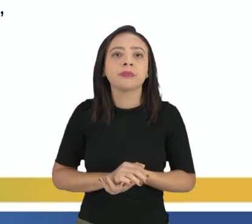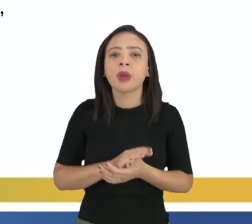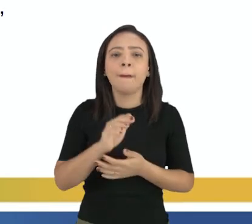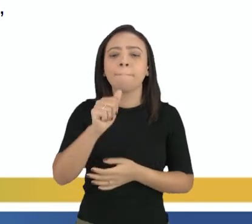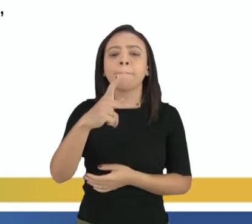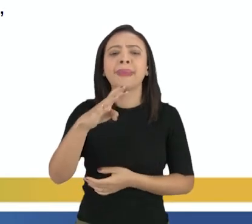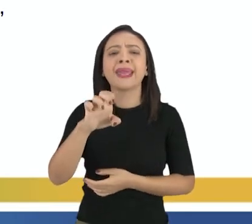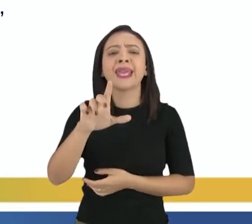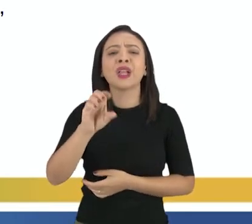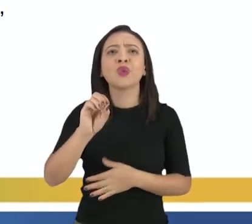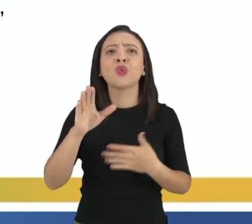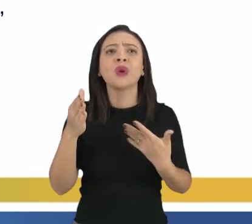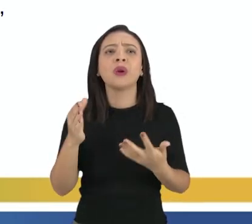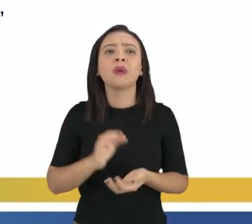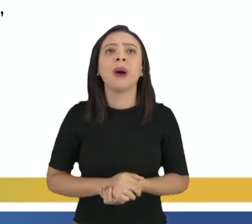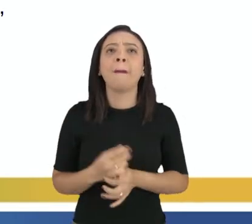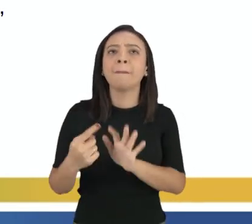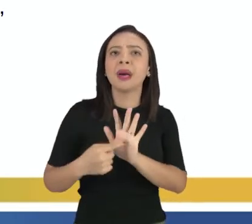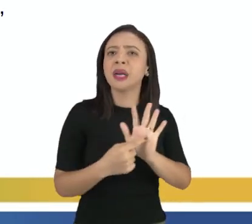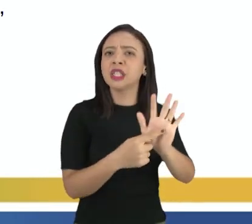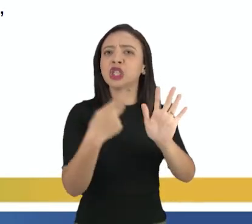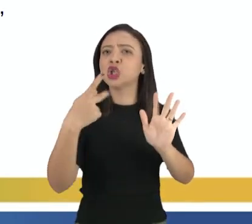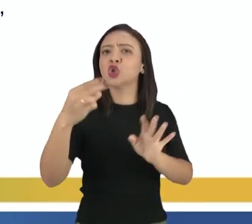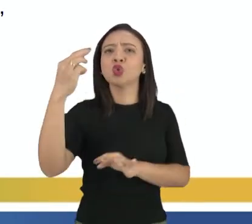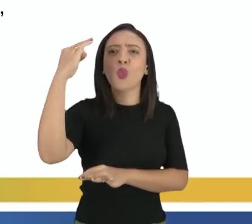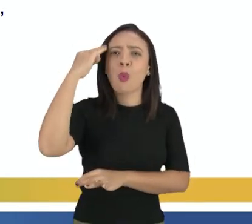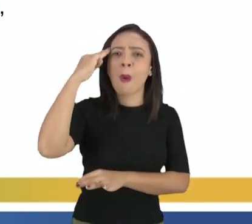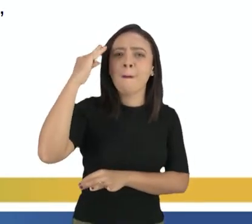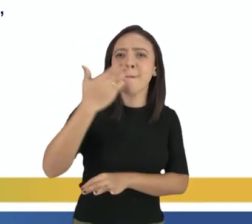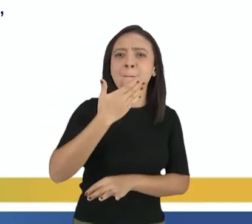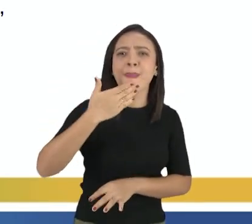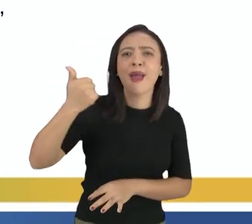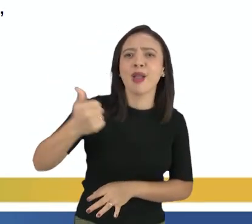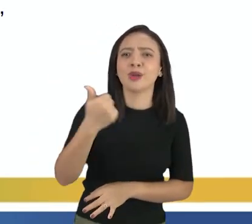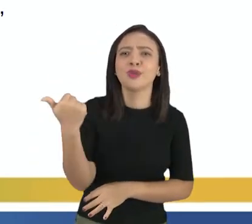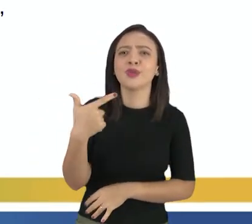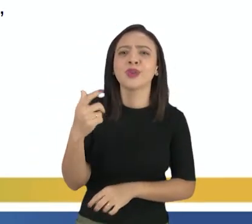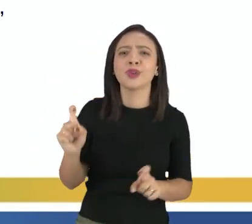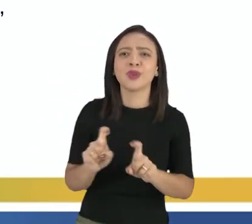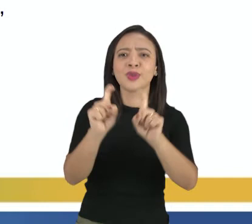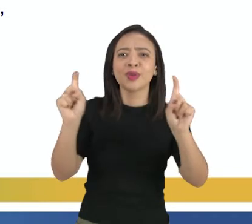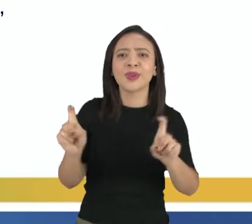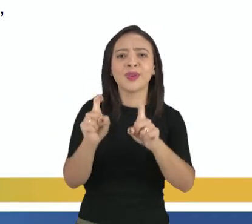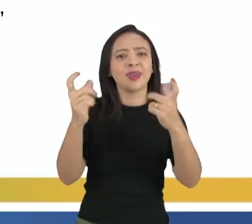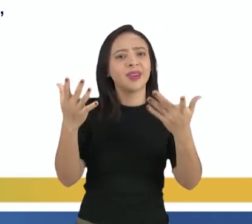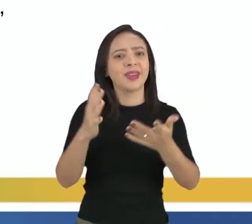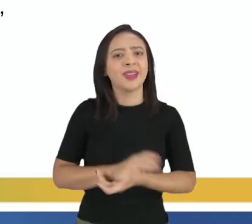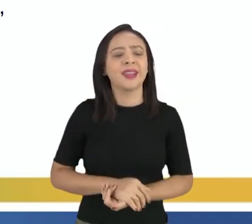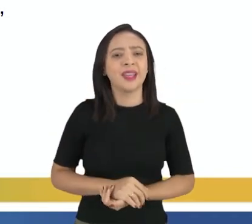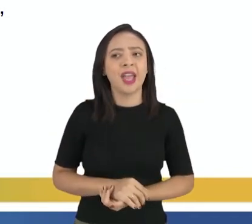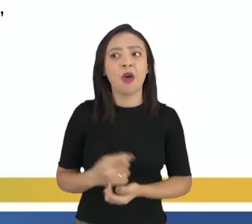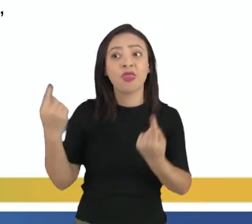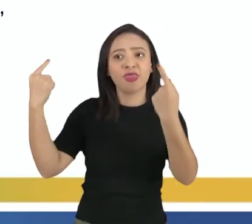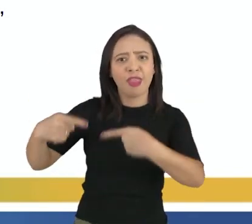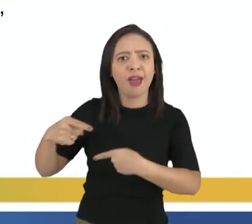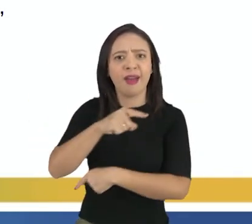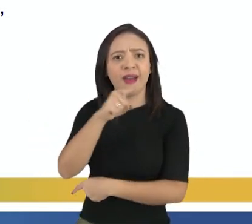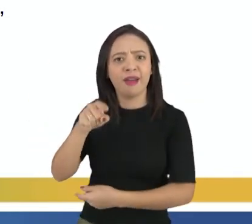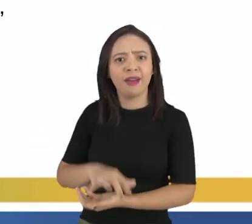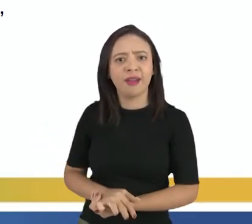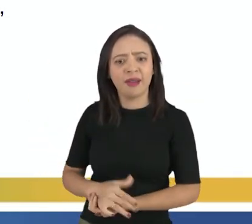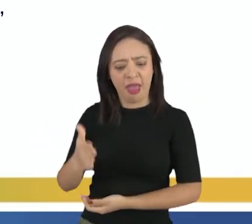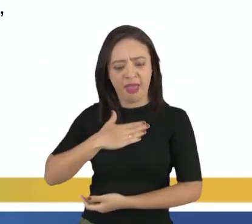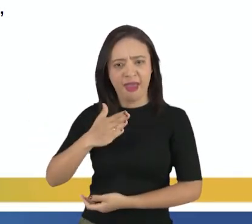aqui, galera? Olha, mostre que sua memória é melhor do que a do computador. Ele está fazendo um desafio para você.